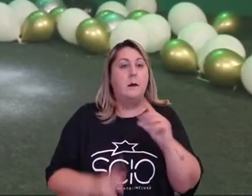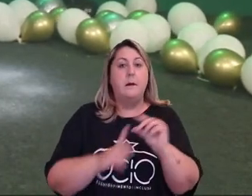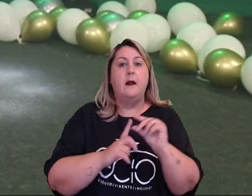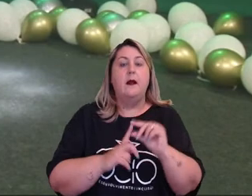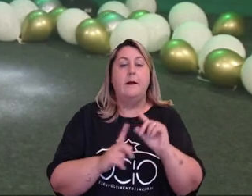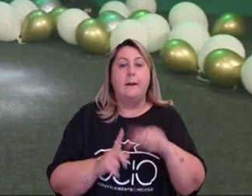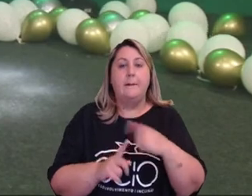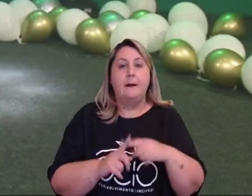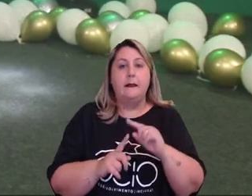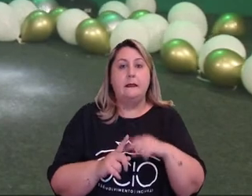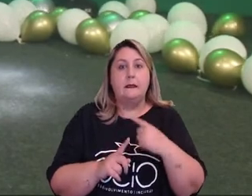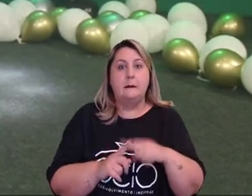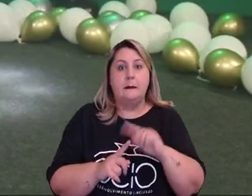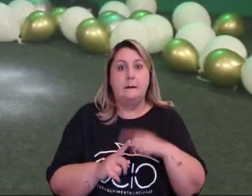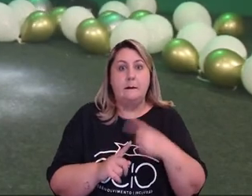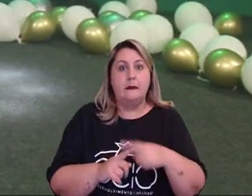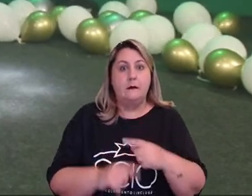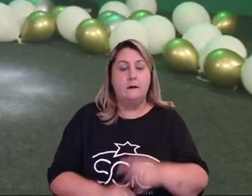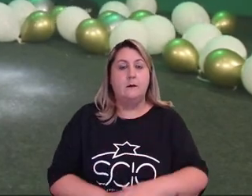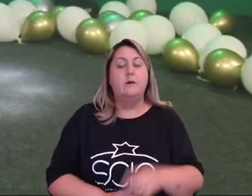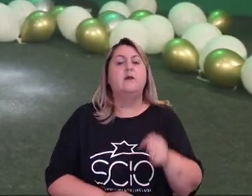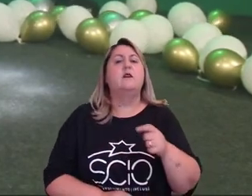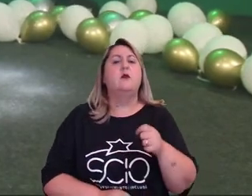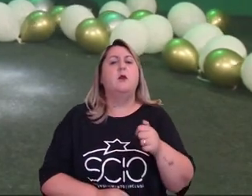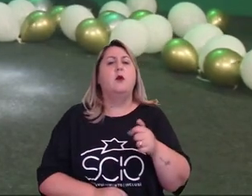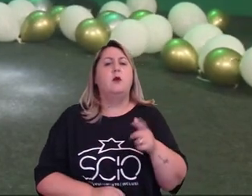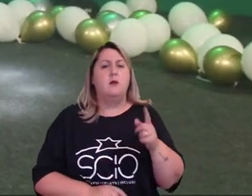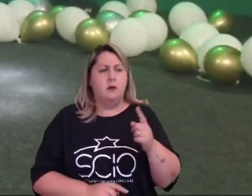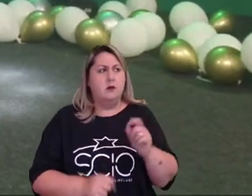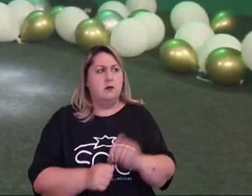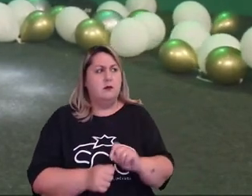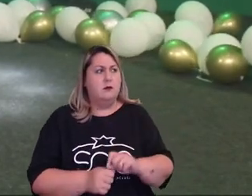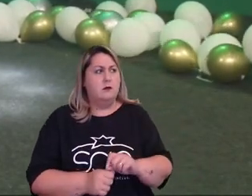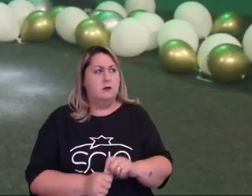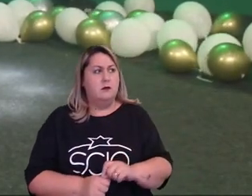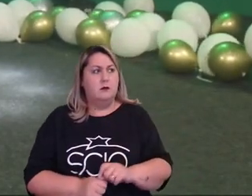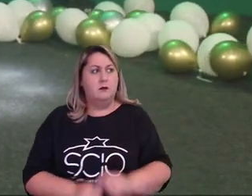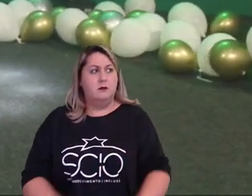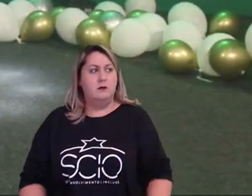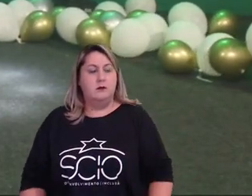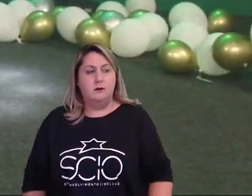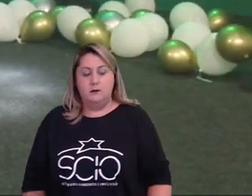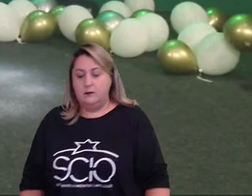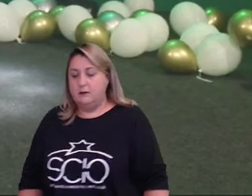que eu conheço, né? É, exatamente. É uma música muito. Vamos fazer um pedacinho? Vamos fazer um pedacinho de Fundo da Grota? Bora lá!